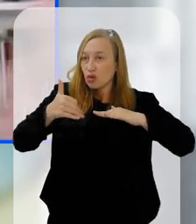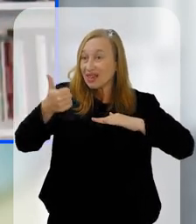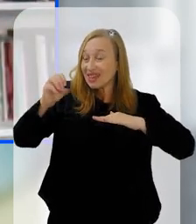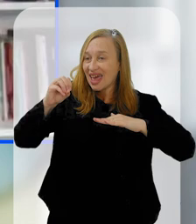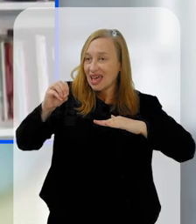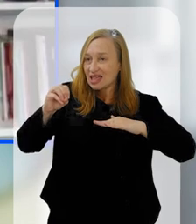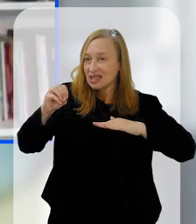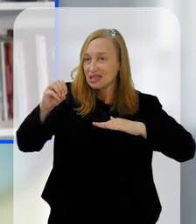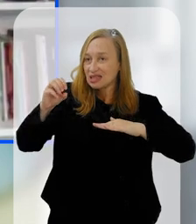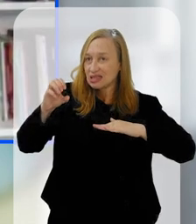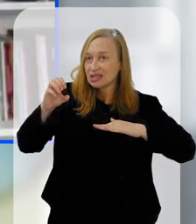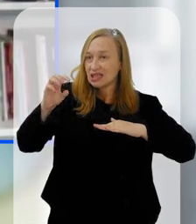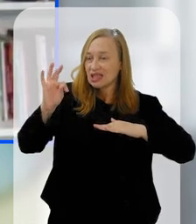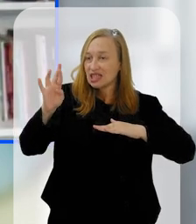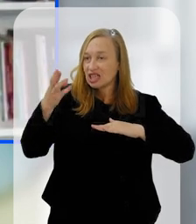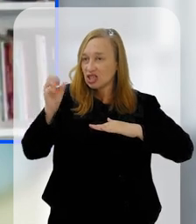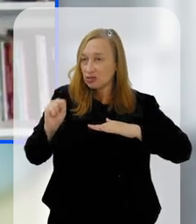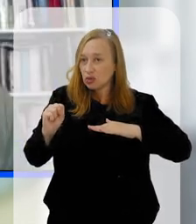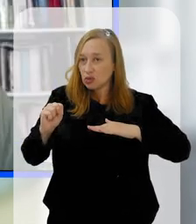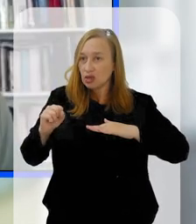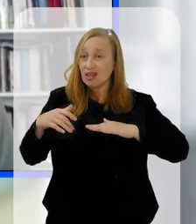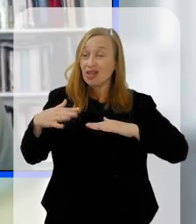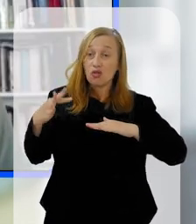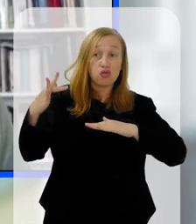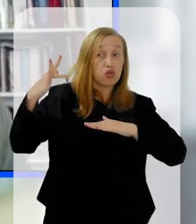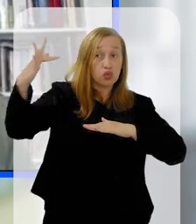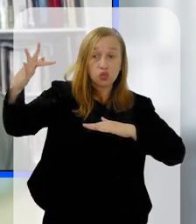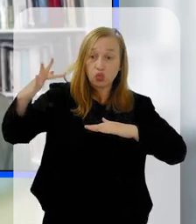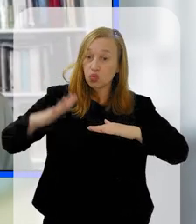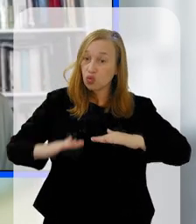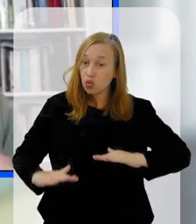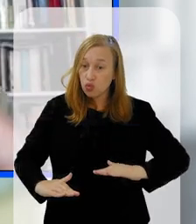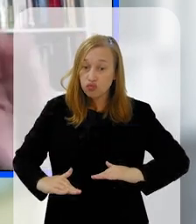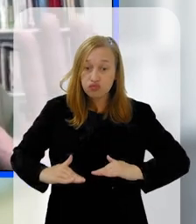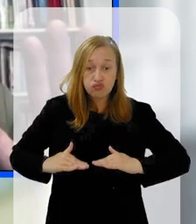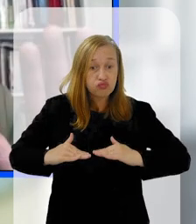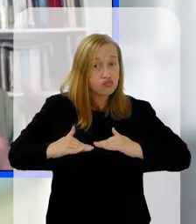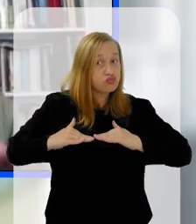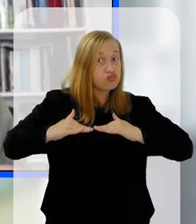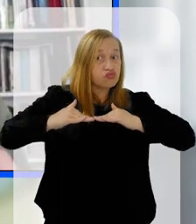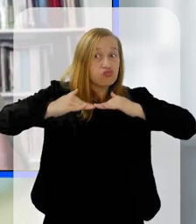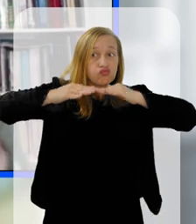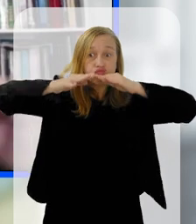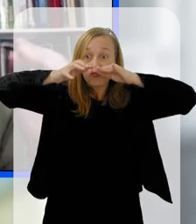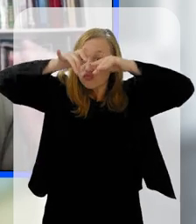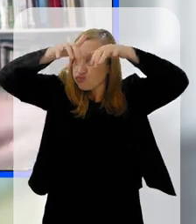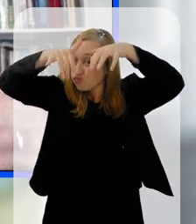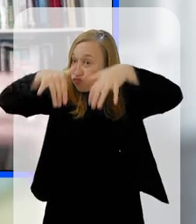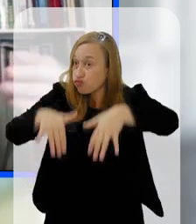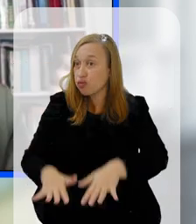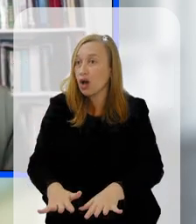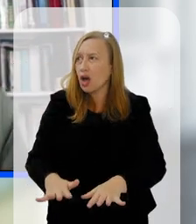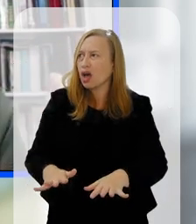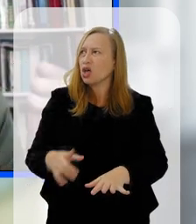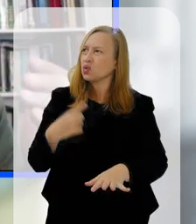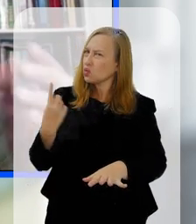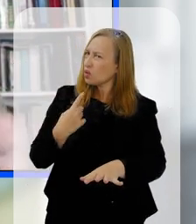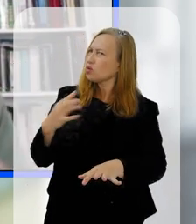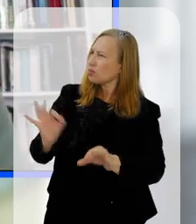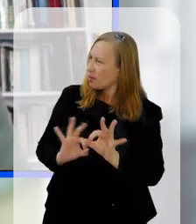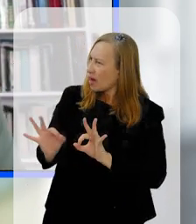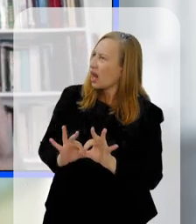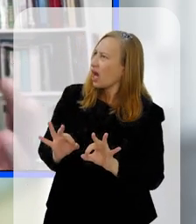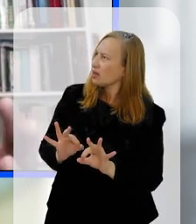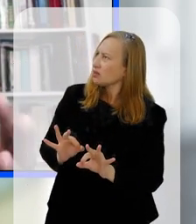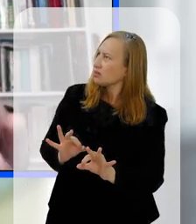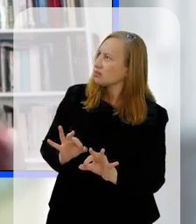na média, 10 centímetros. Se a gente jogar 100 anos para frente, o mar vai nos invadir com uma velocidade impressionante.